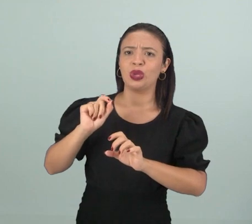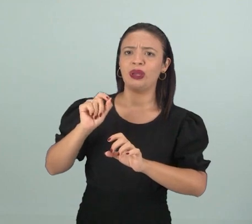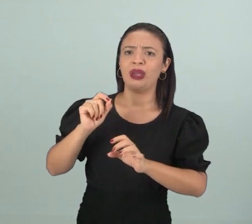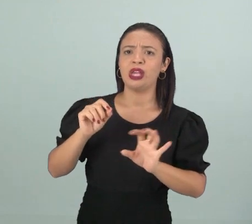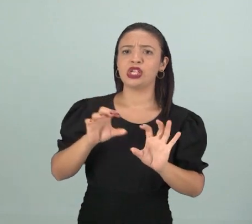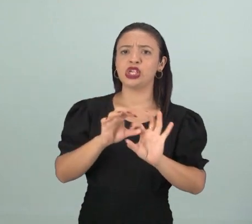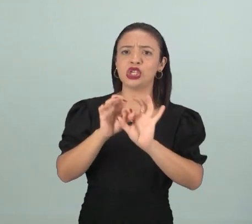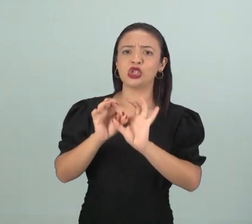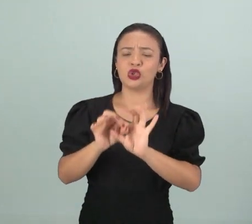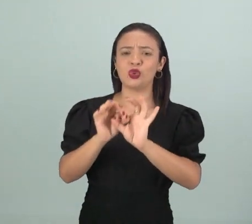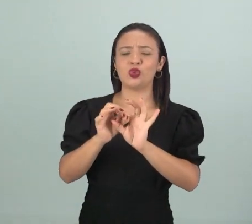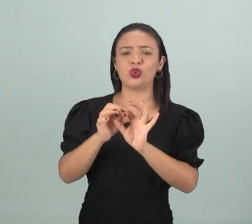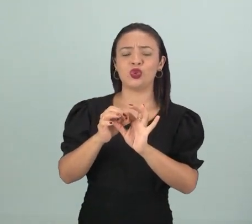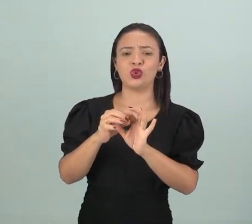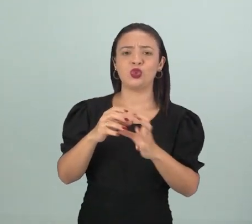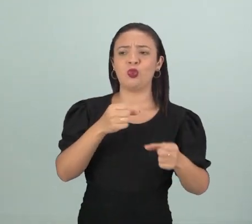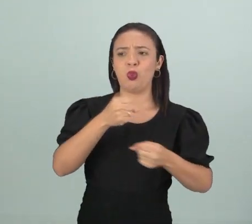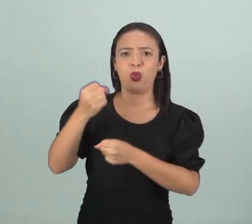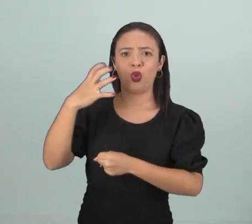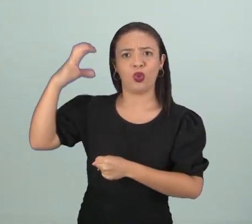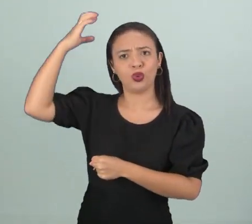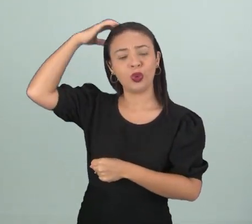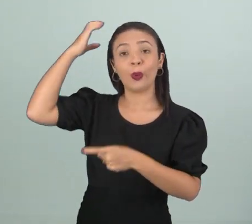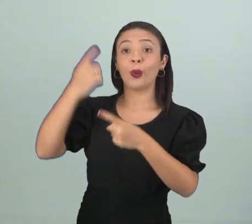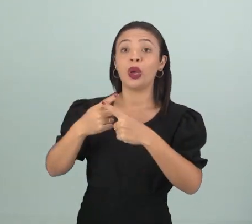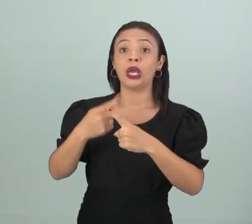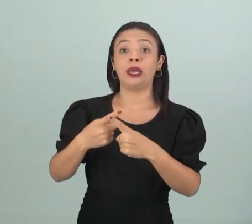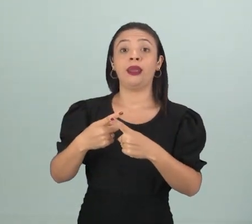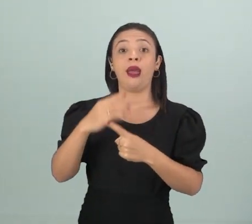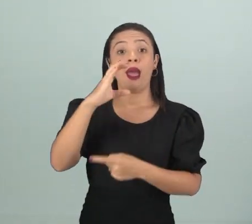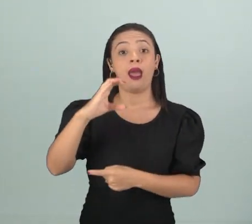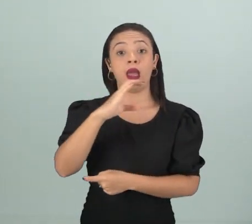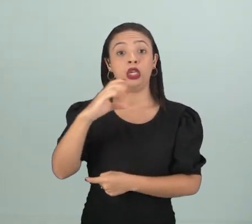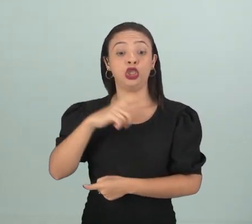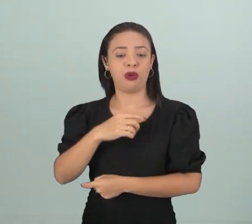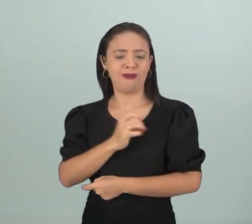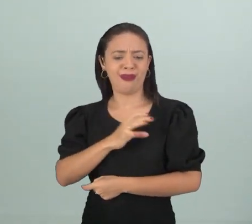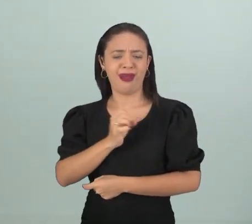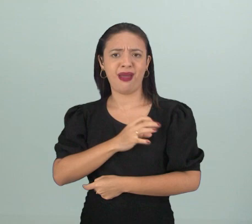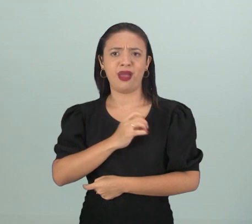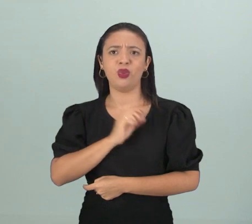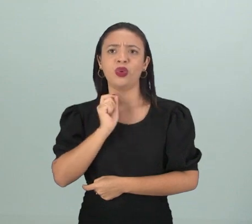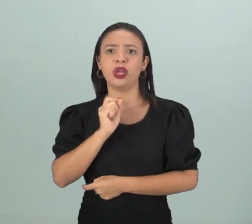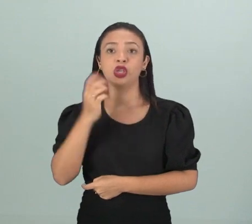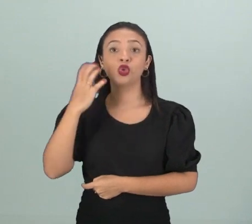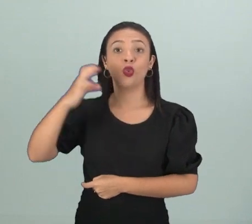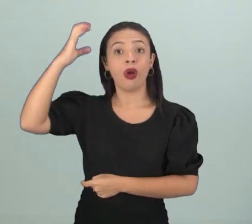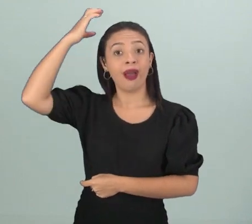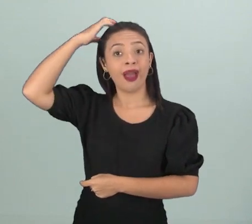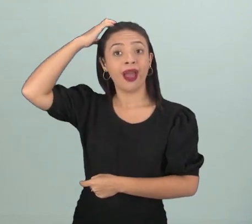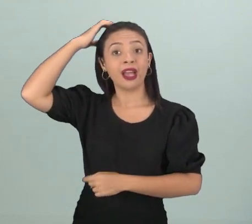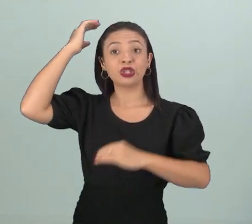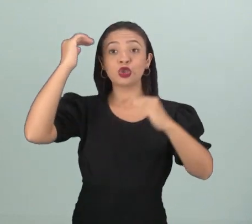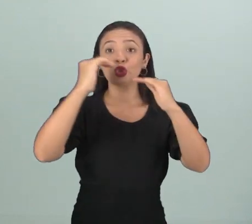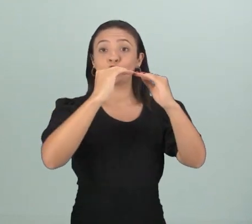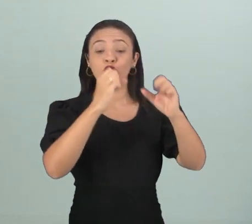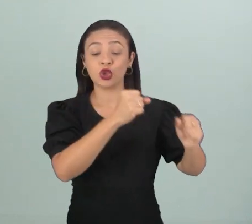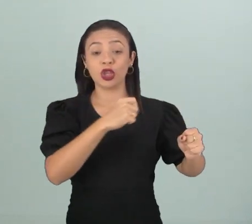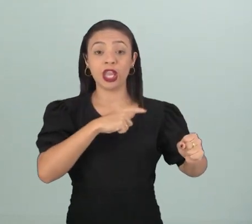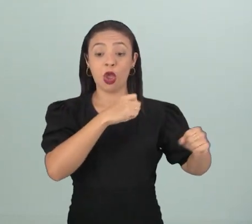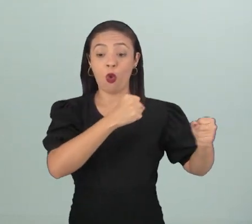centralizar o poder nas mãos do rei. A igreja tinha medo, muito medo, que um rei pudesse se tornar superior, ter um